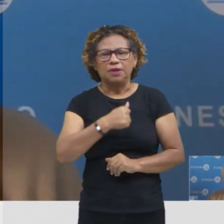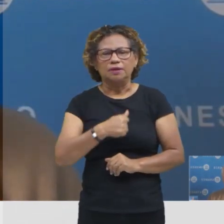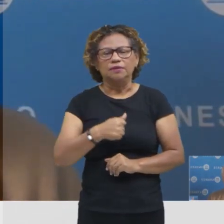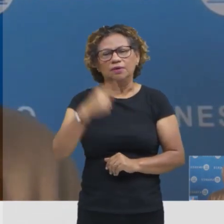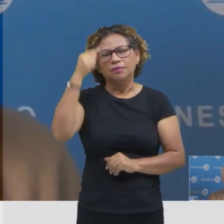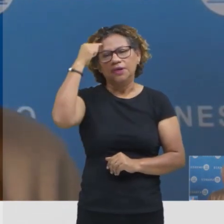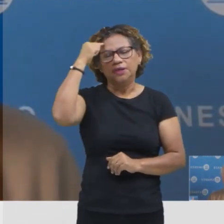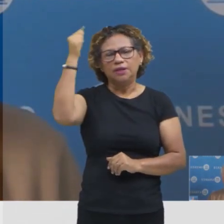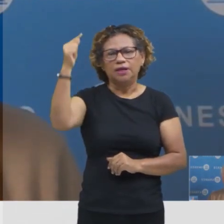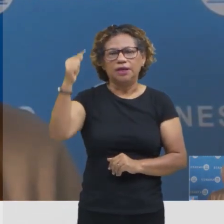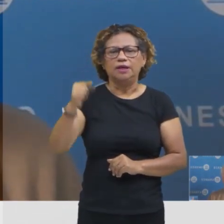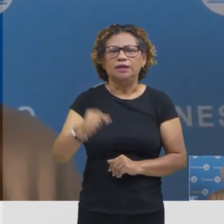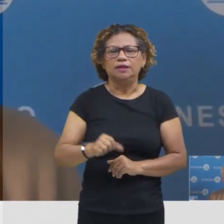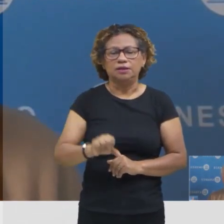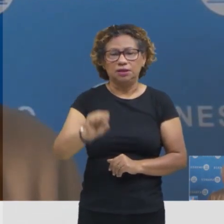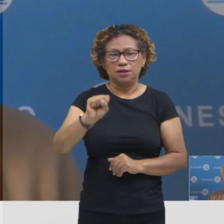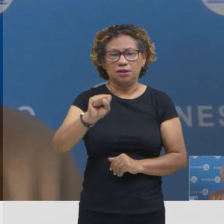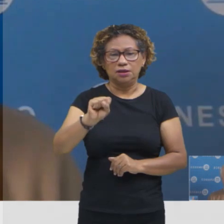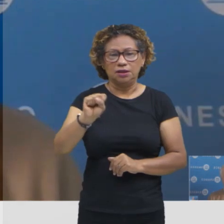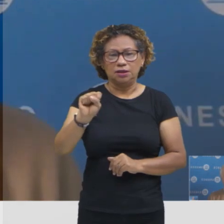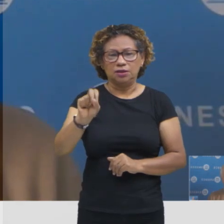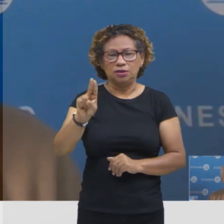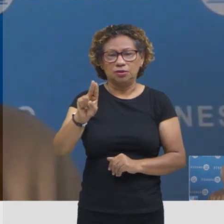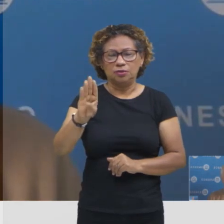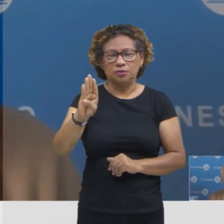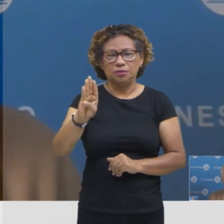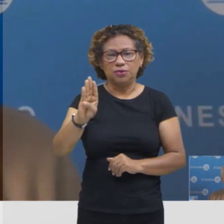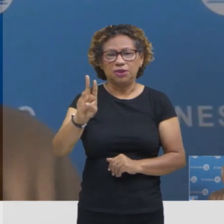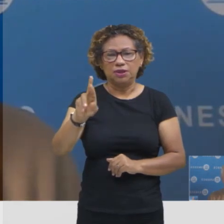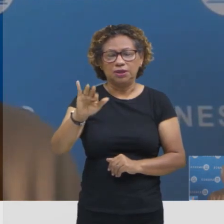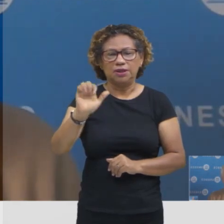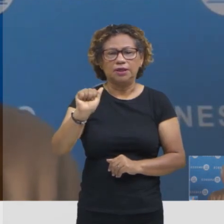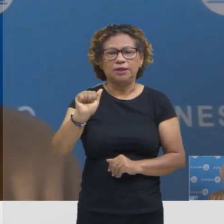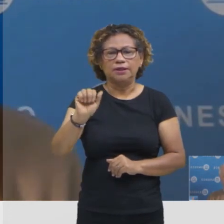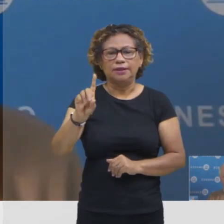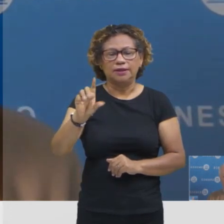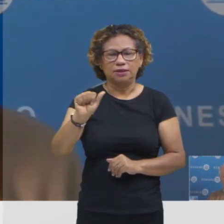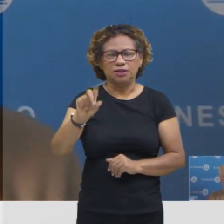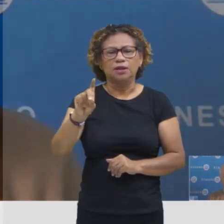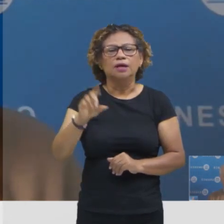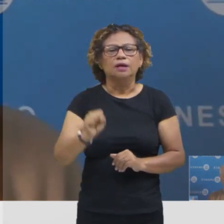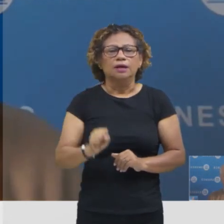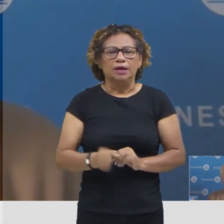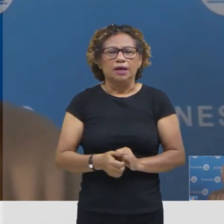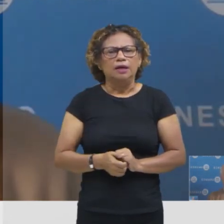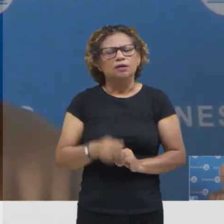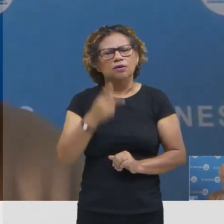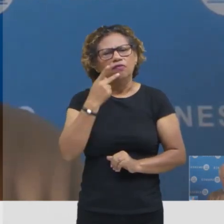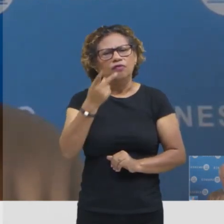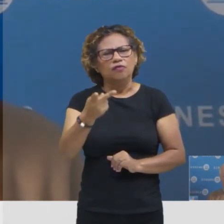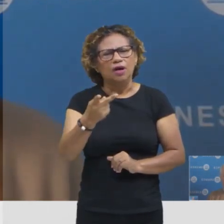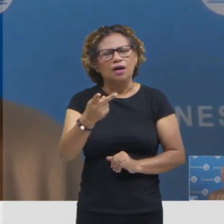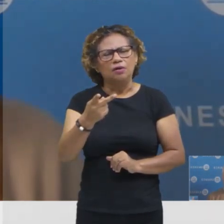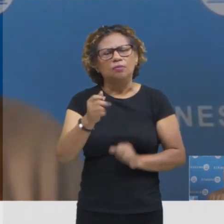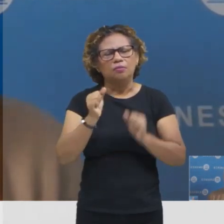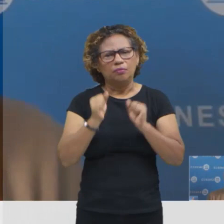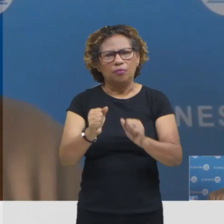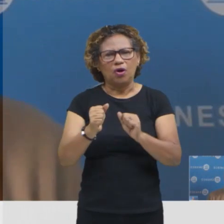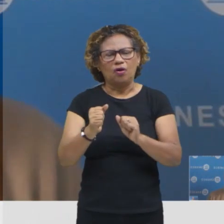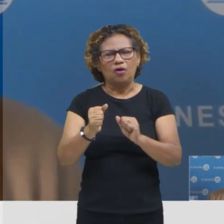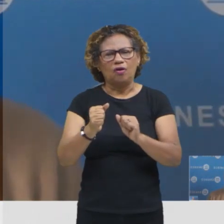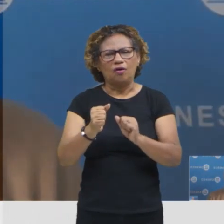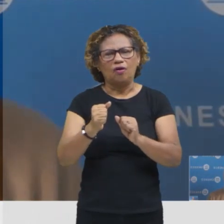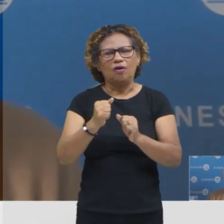da solidariedade que temos que manter entre nós nestas alturas. No que me diz respeito, contem comigo.